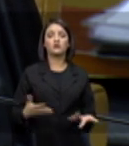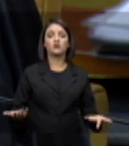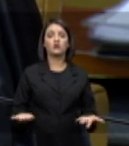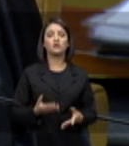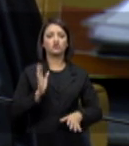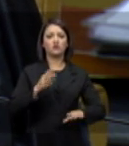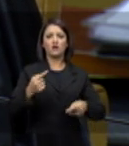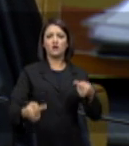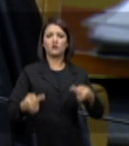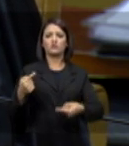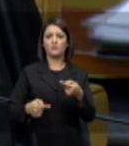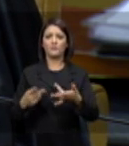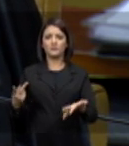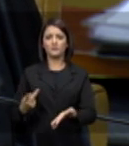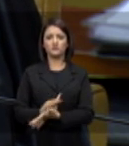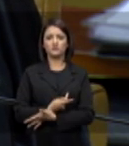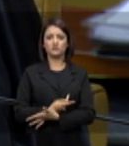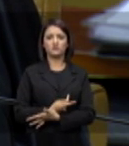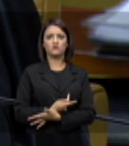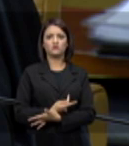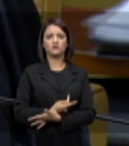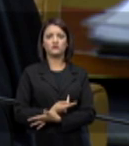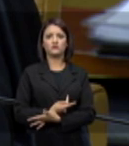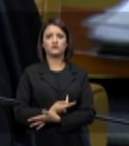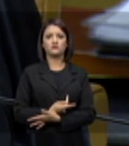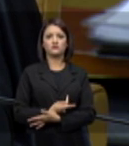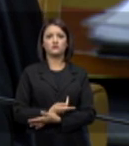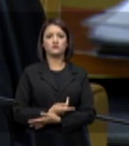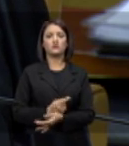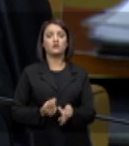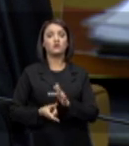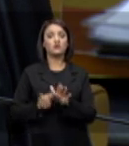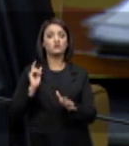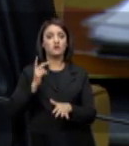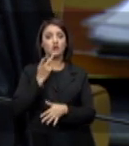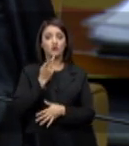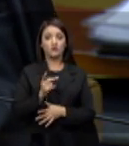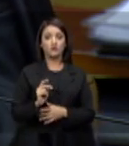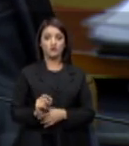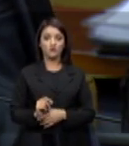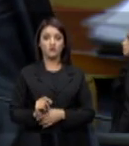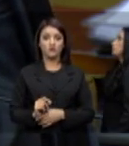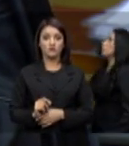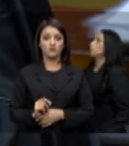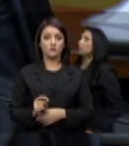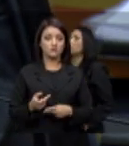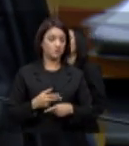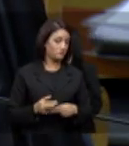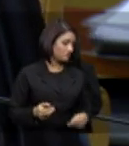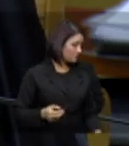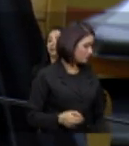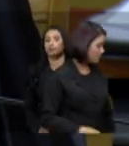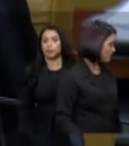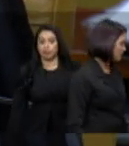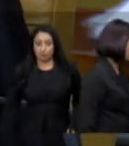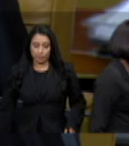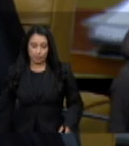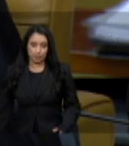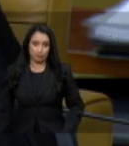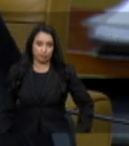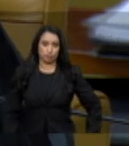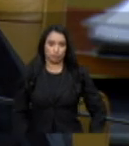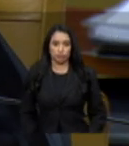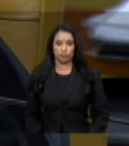na época do debate sobre estado de coisas em condicional se colocou e essa é uma questão que sempre é é